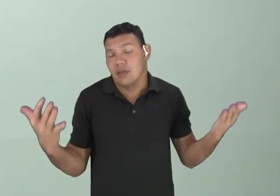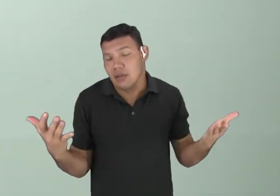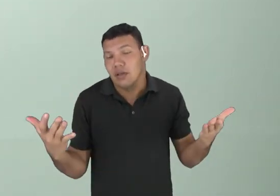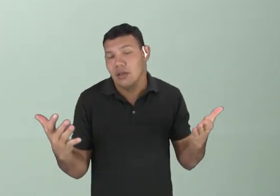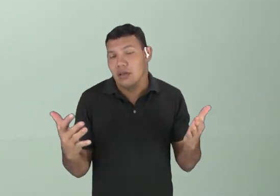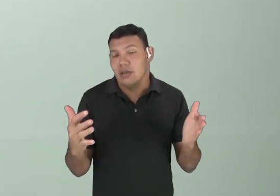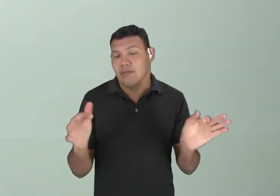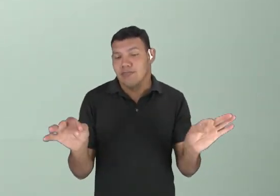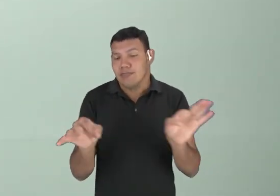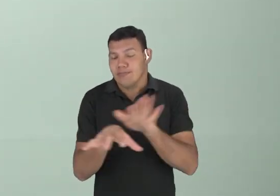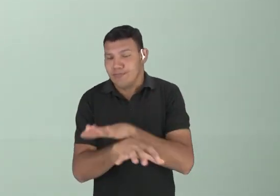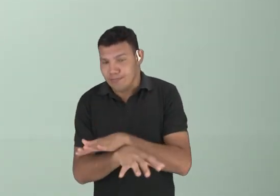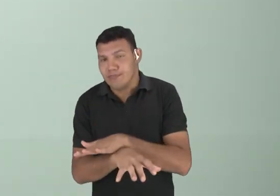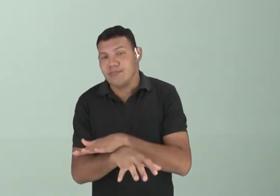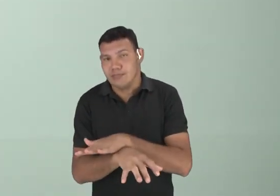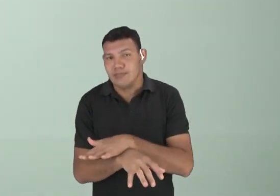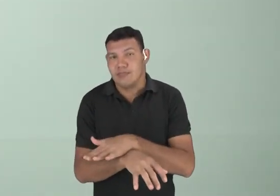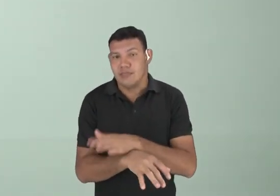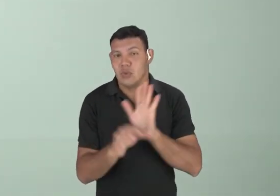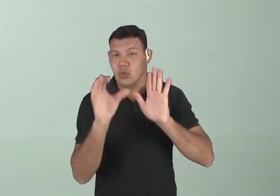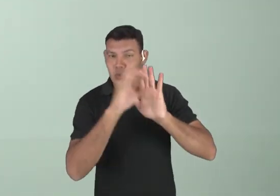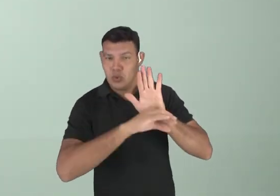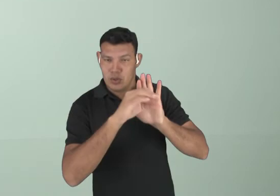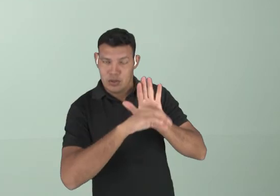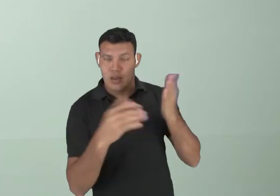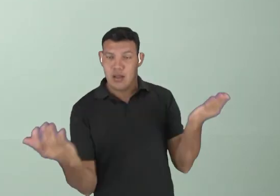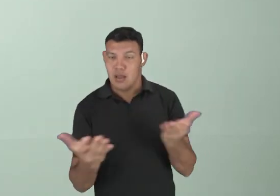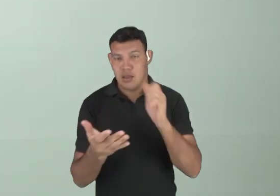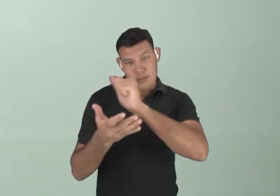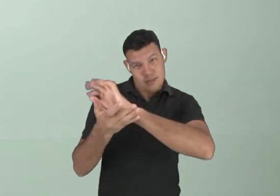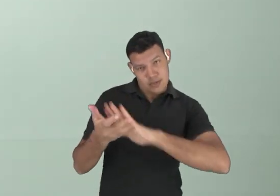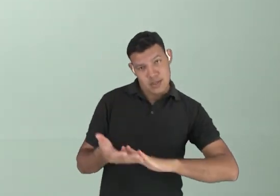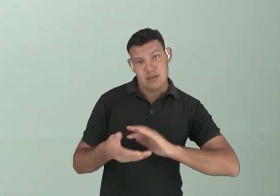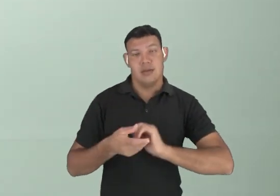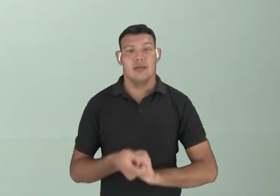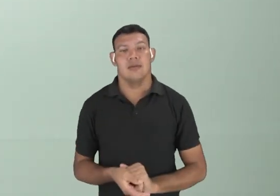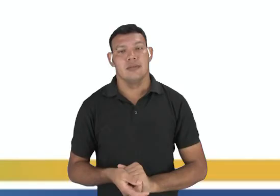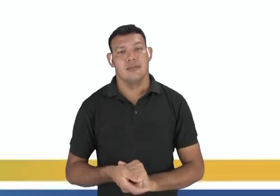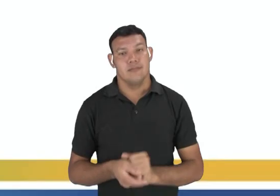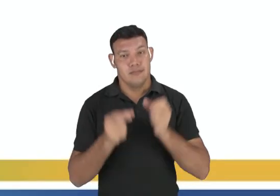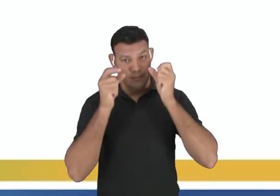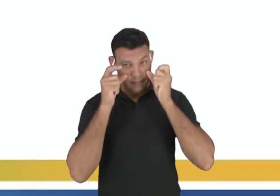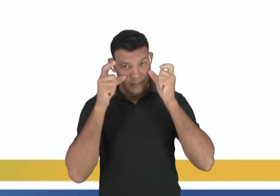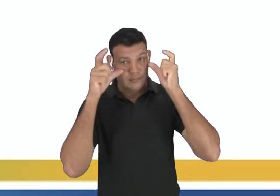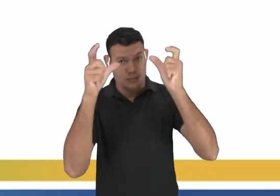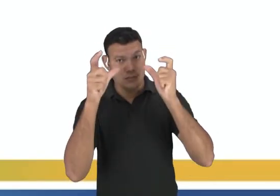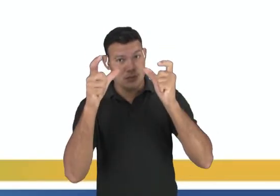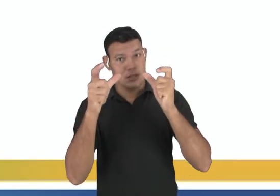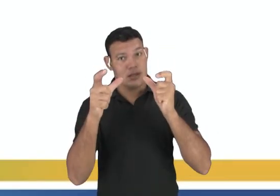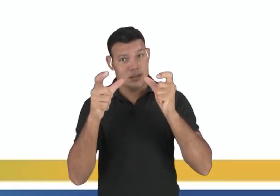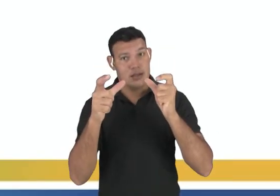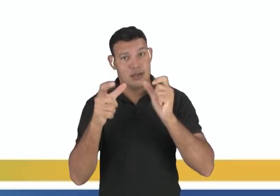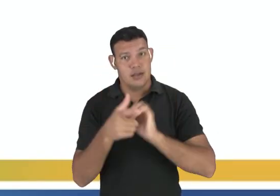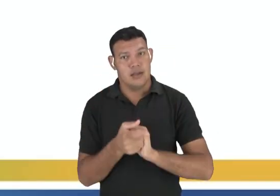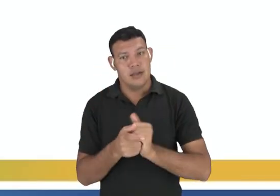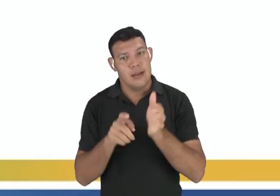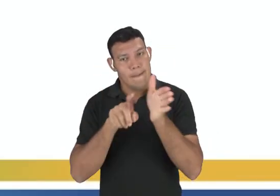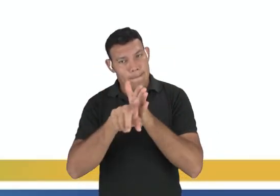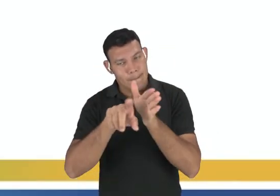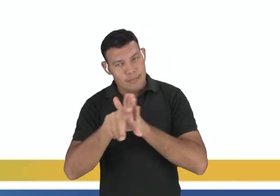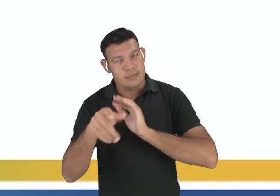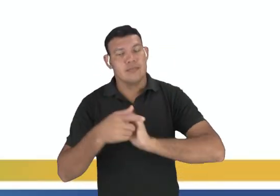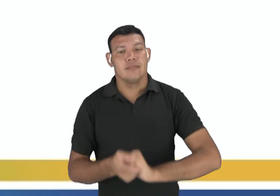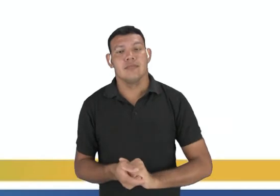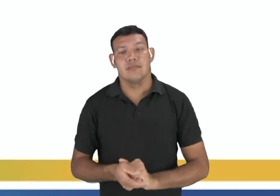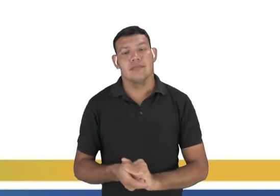parte conceitual e vamos então para o nosso exercitando. Presta bem atenção na pergunta porque ela tem tudo a ver